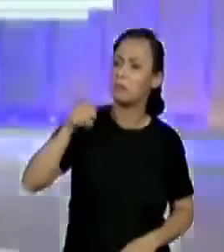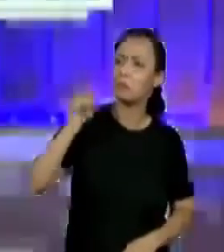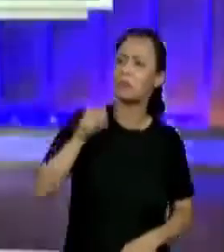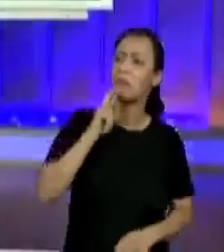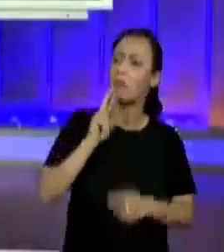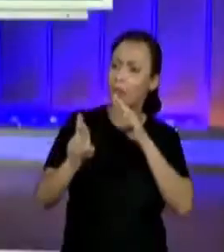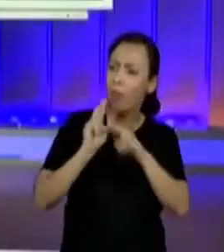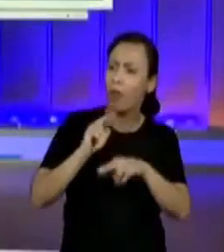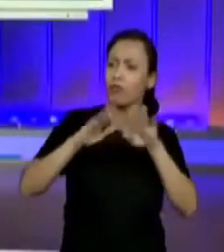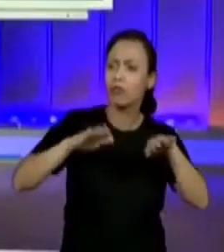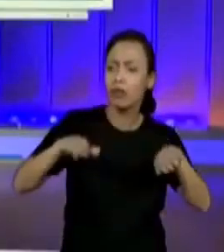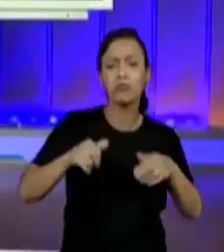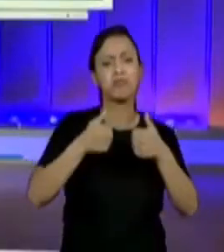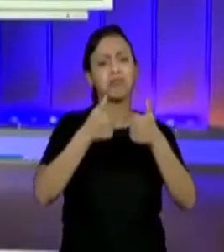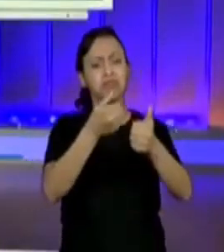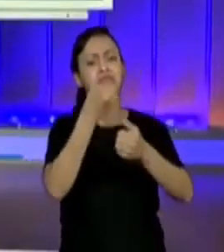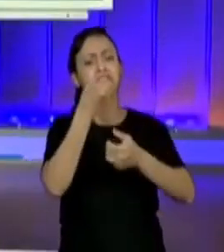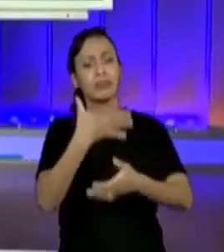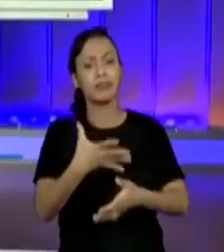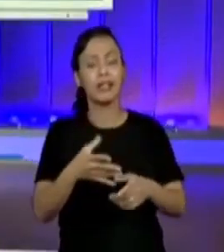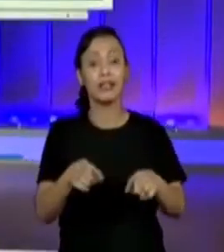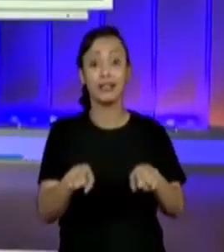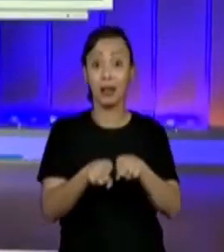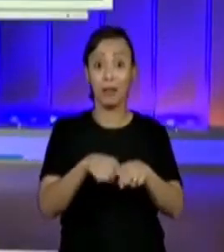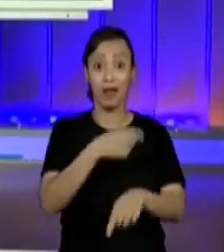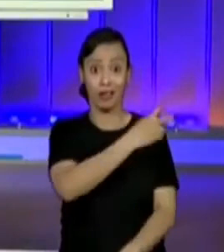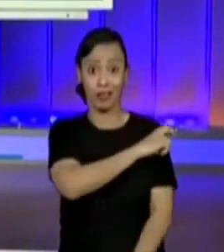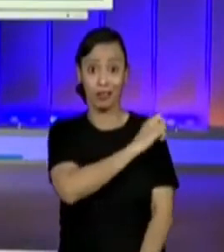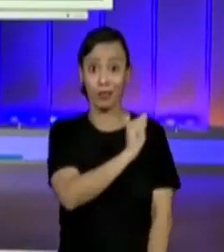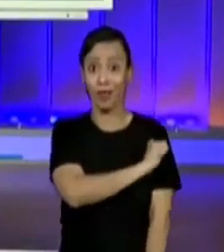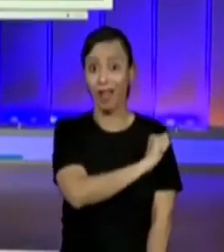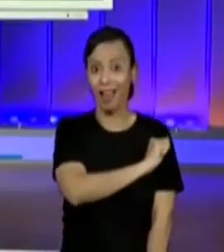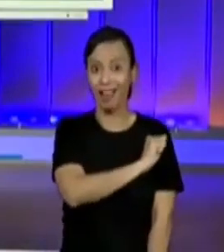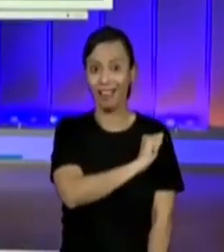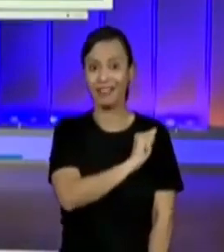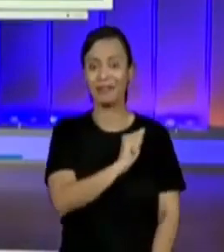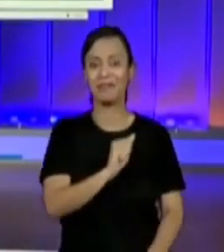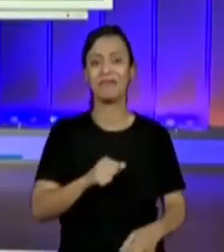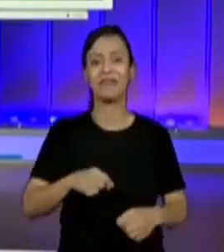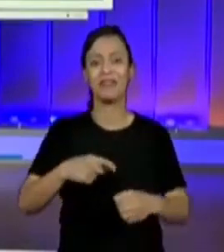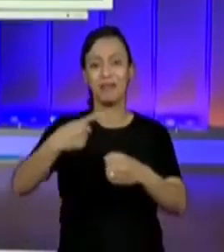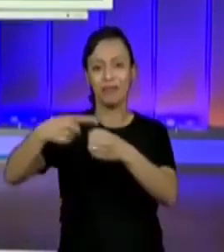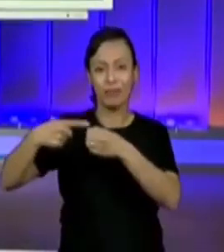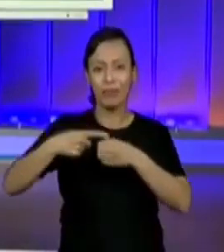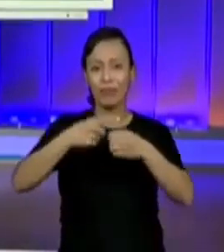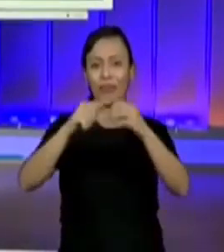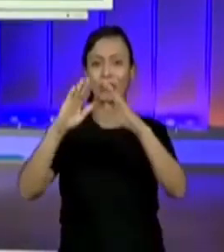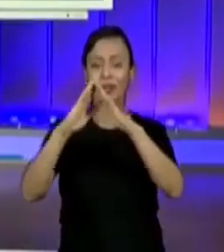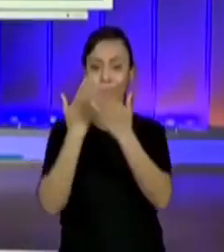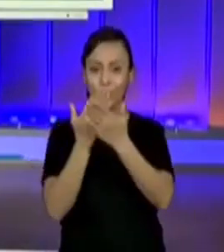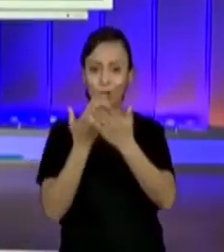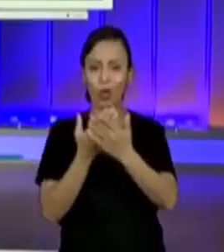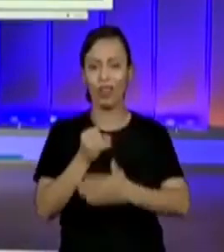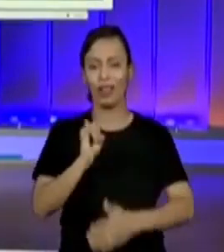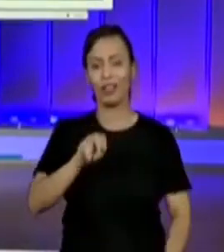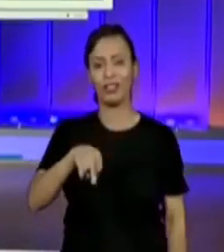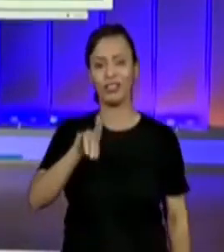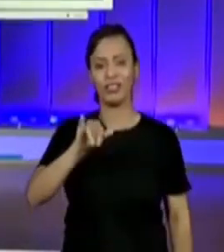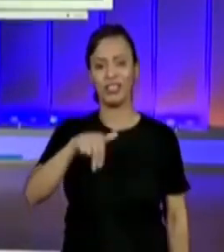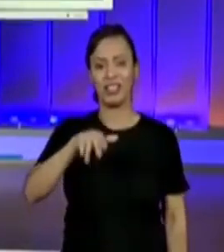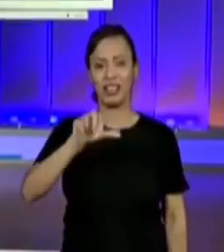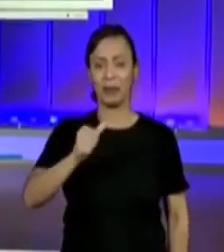respostas dos alunos os alunos do 5 a da escola indiana acertaram disse a PR Sandra Que bom que vocês estão